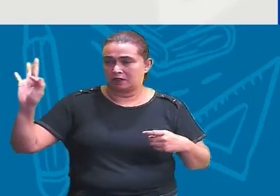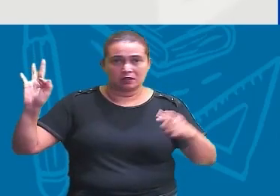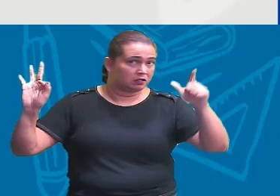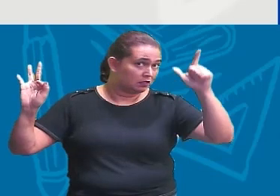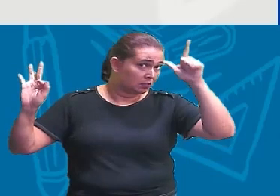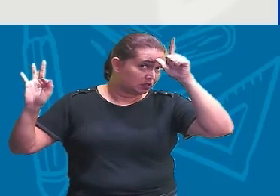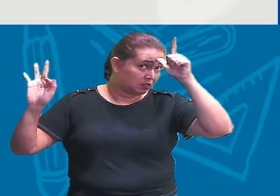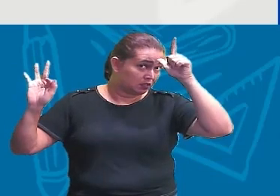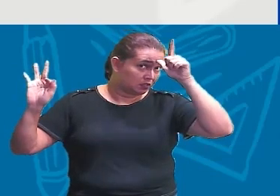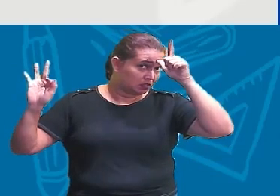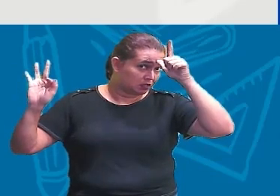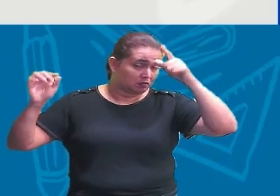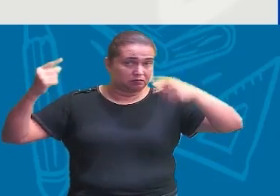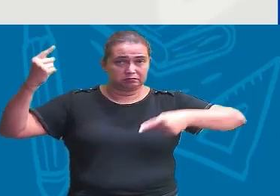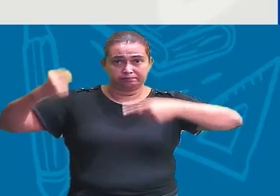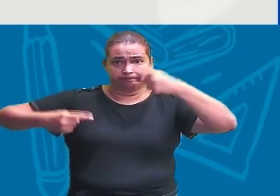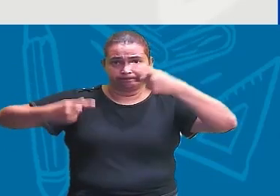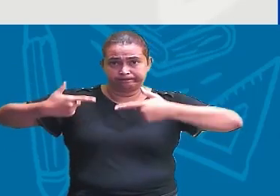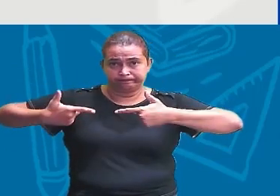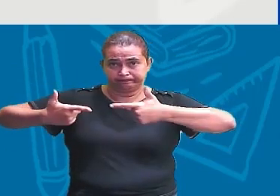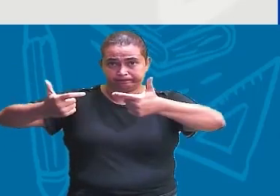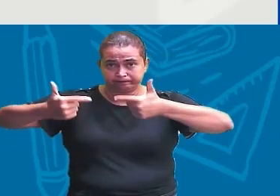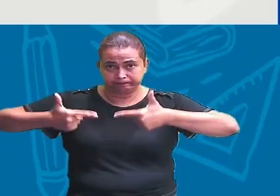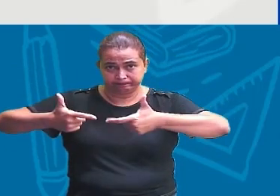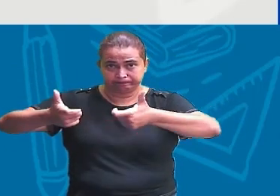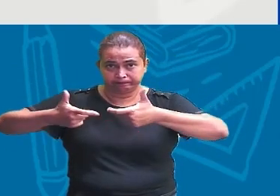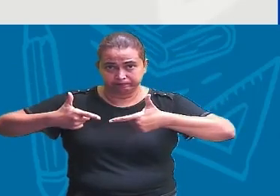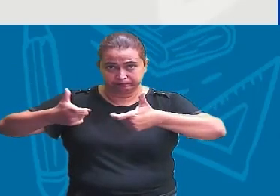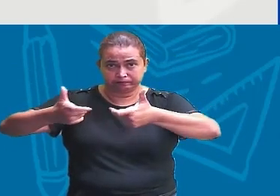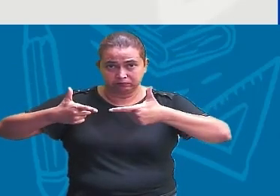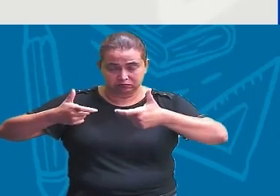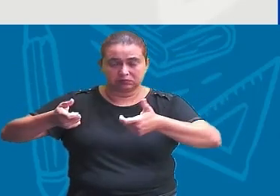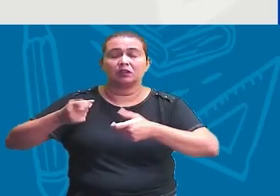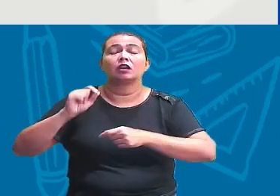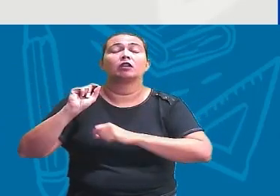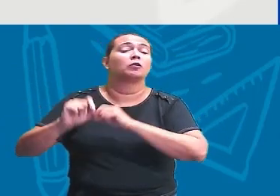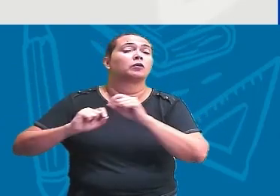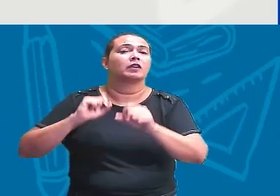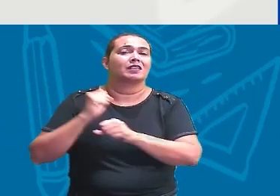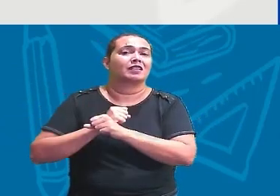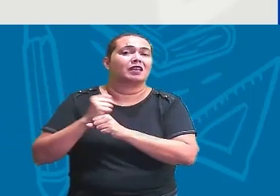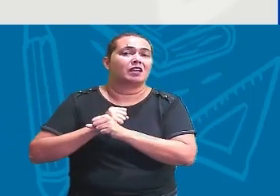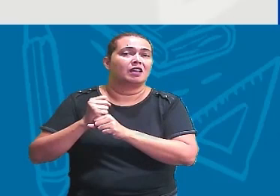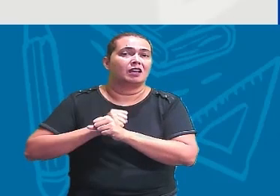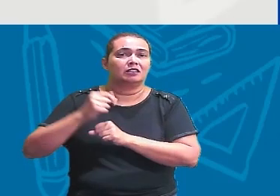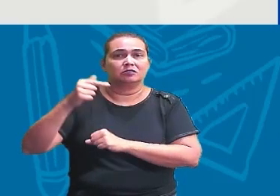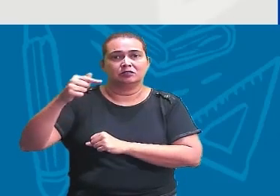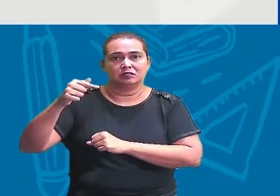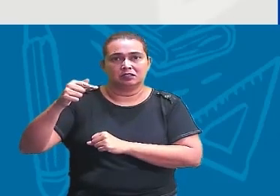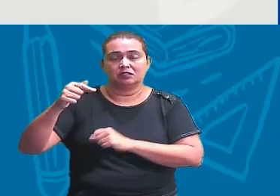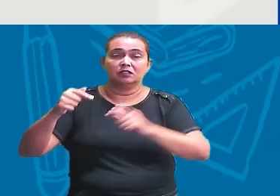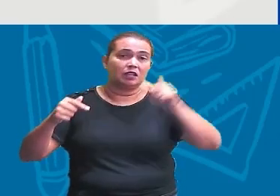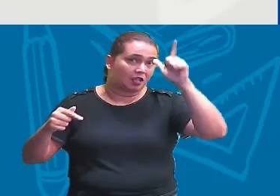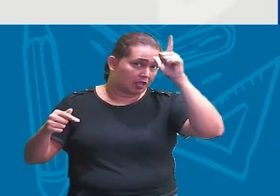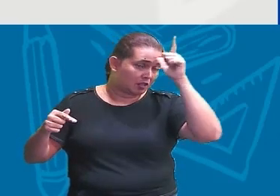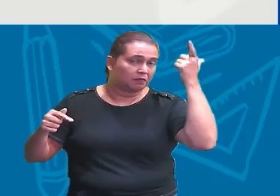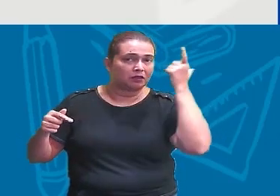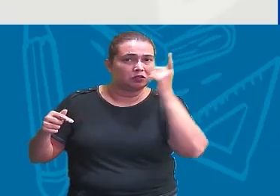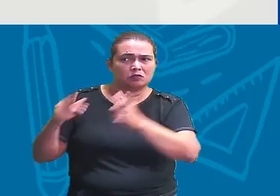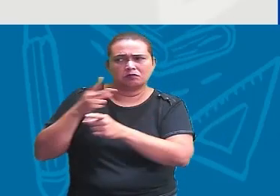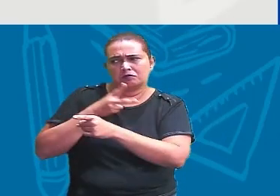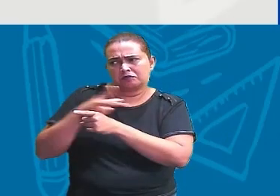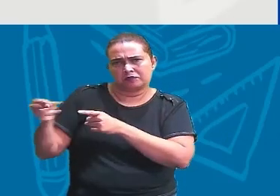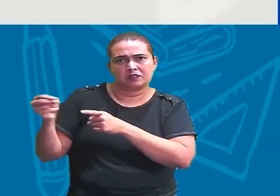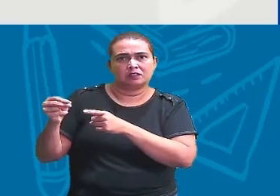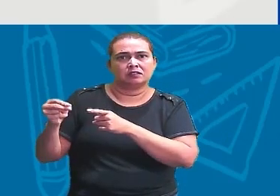e Alemanha. Tá? Essa guerra vai ser chamada de Guerra dos 7 Anos. E essa guerra vai ser vencida pela Alemanha, certo?